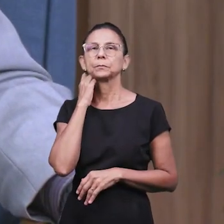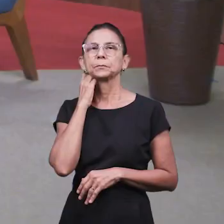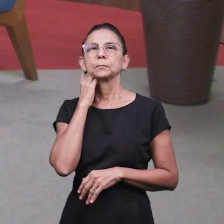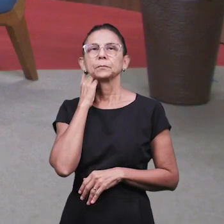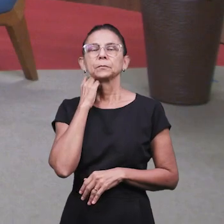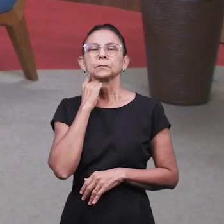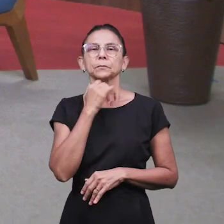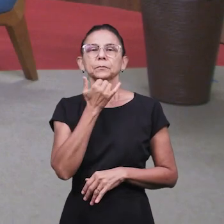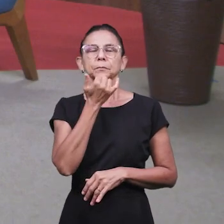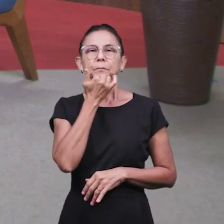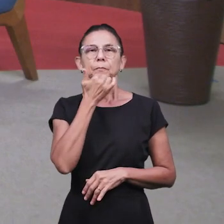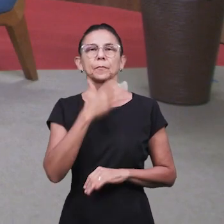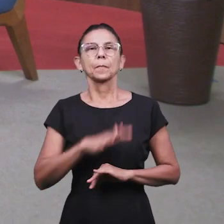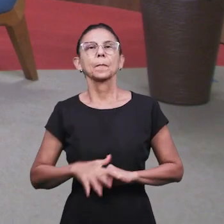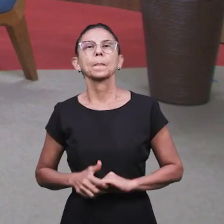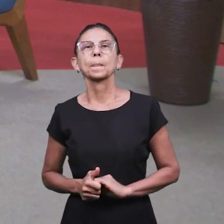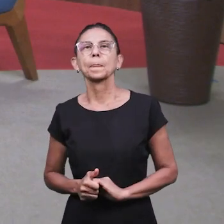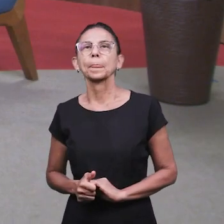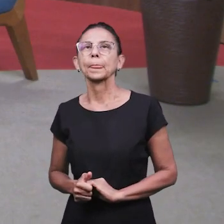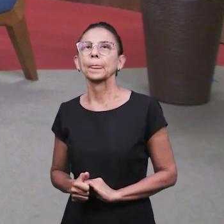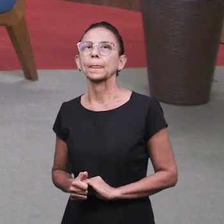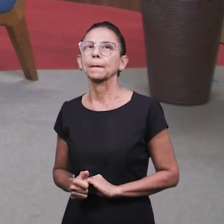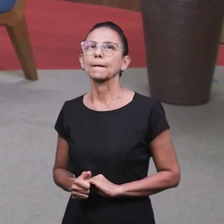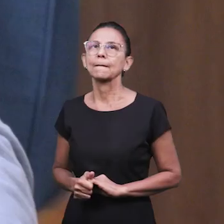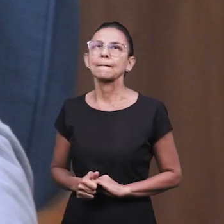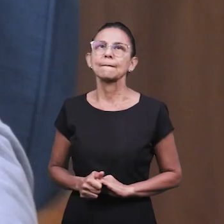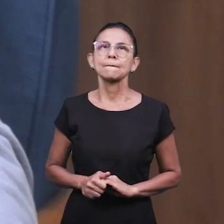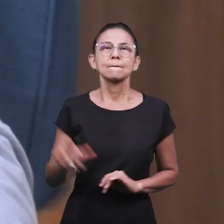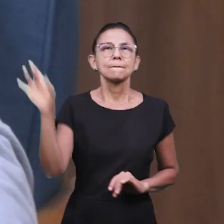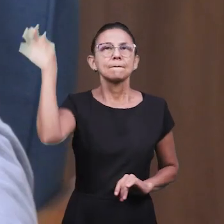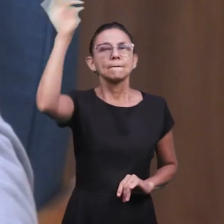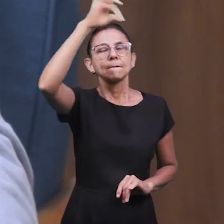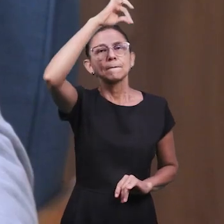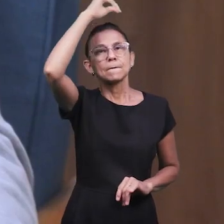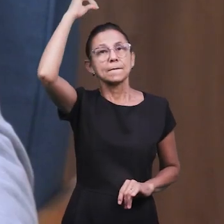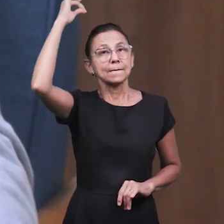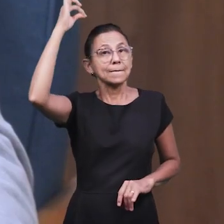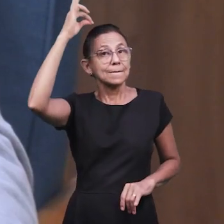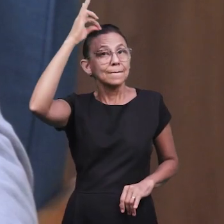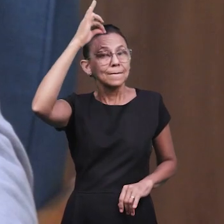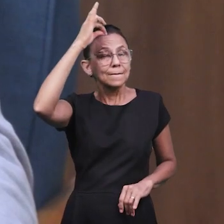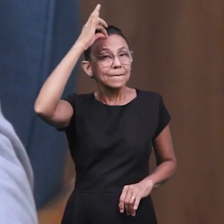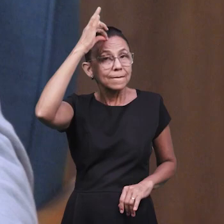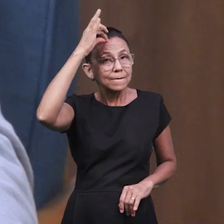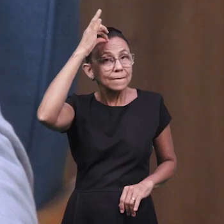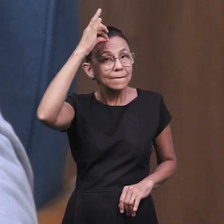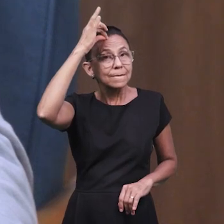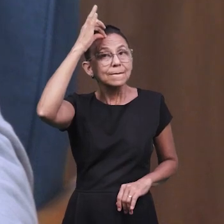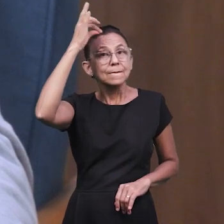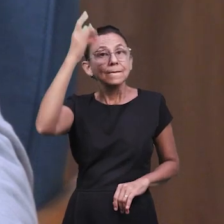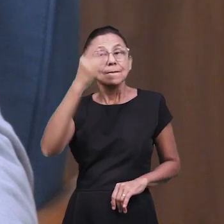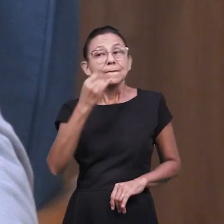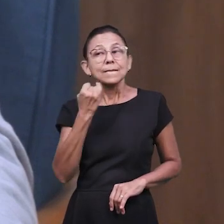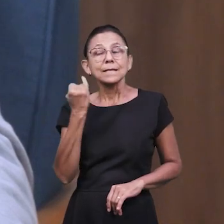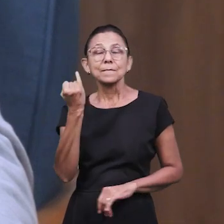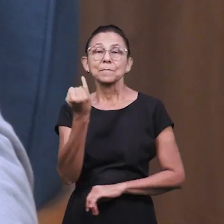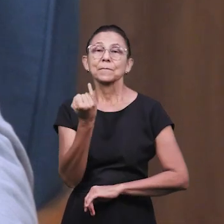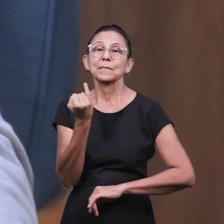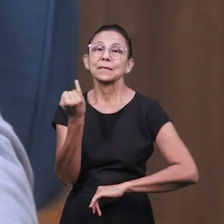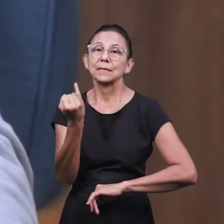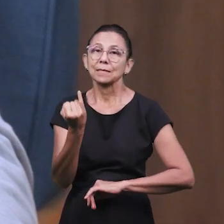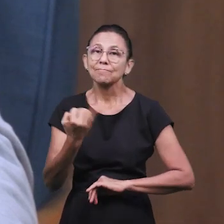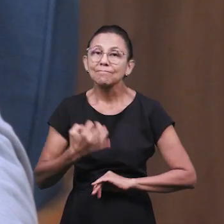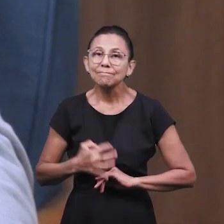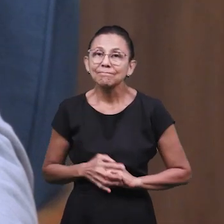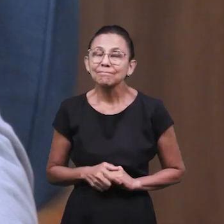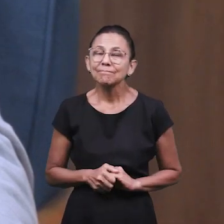Espírito Santo é tão indispensável e tão precioso que nem o pai